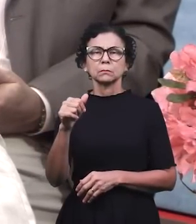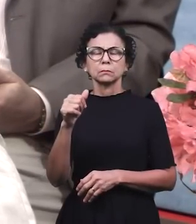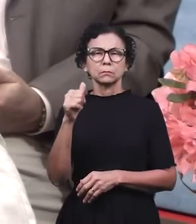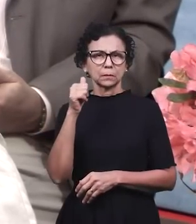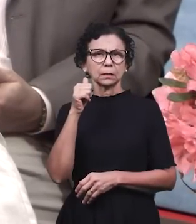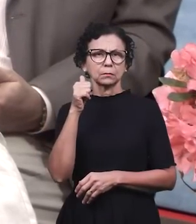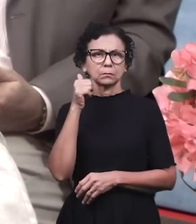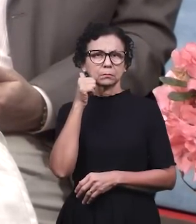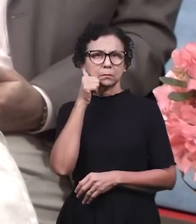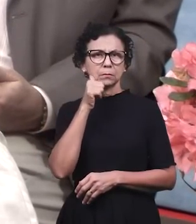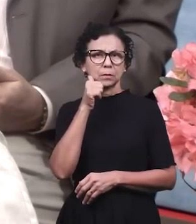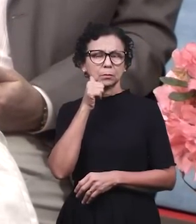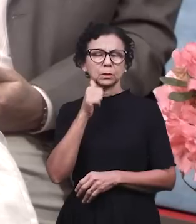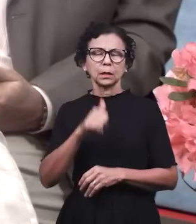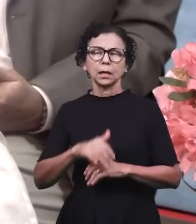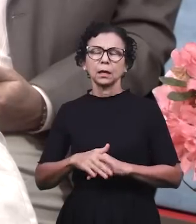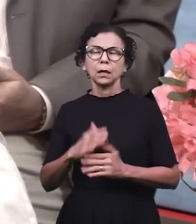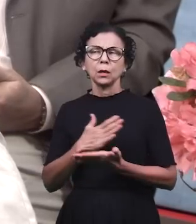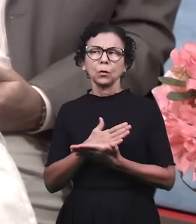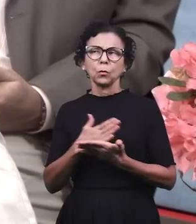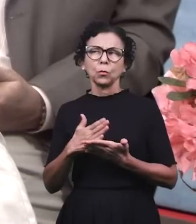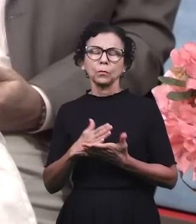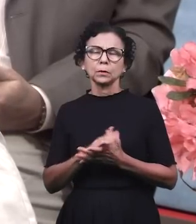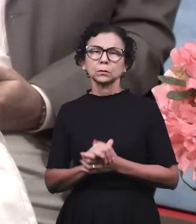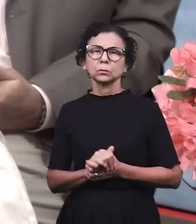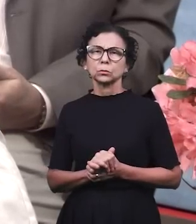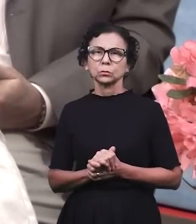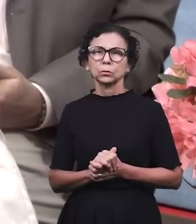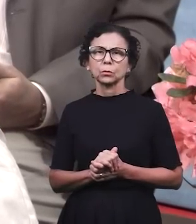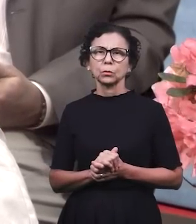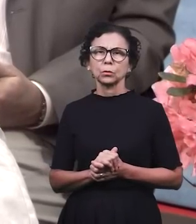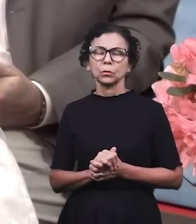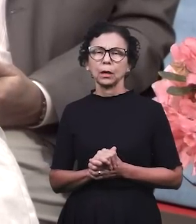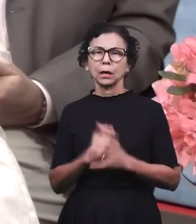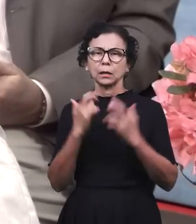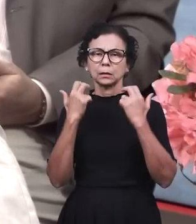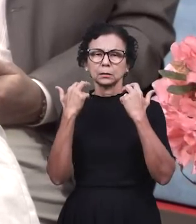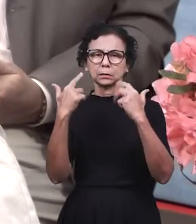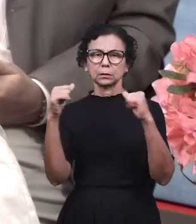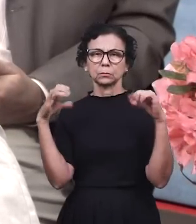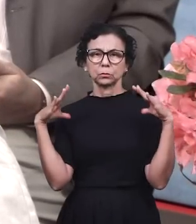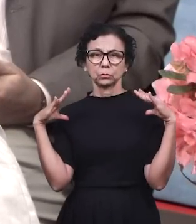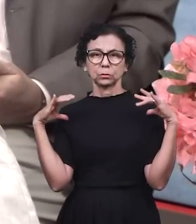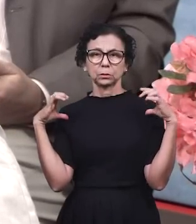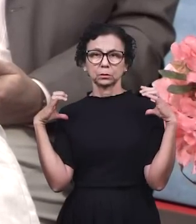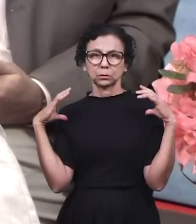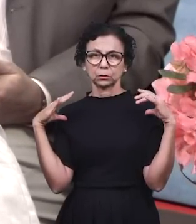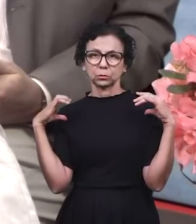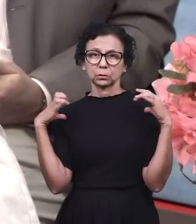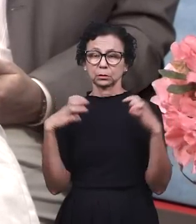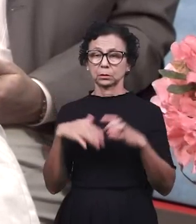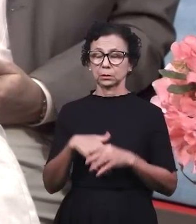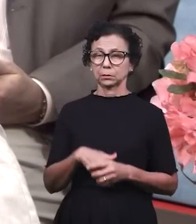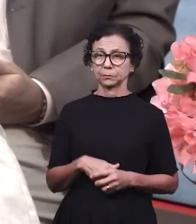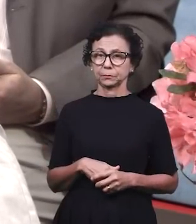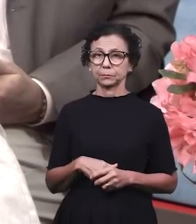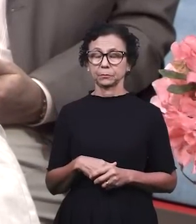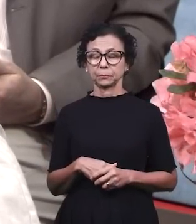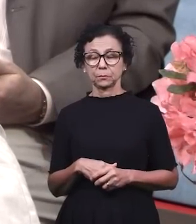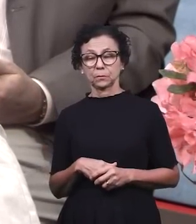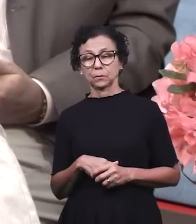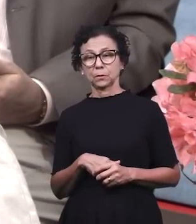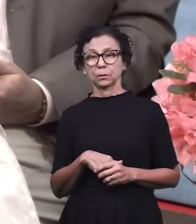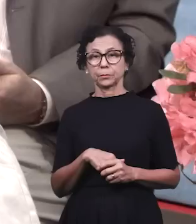o pregador dava uma oportunidade para ver, né? Porque era tudo feito com muita ordem, né? Se havia